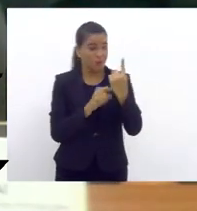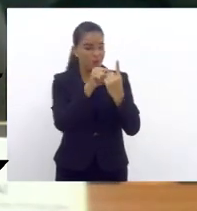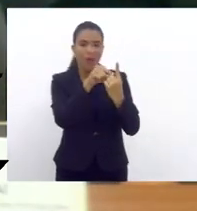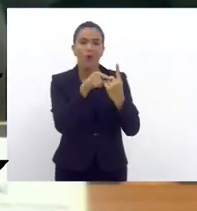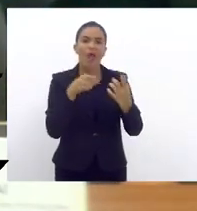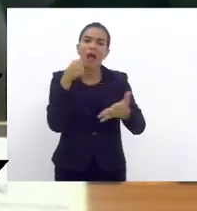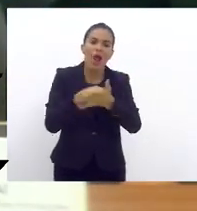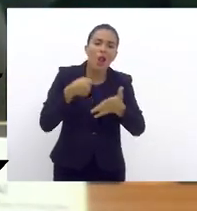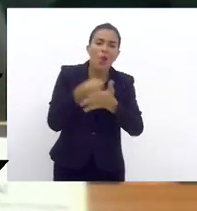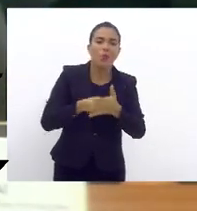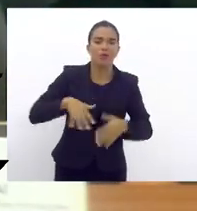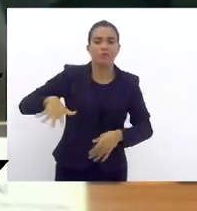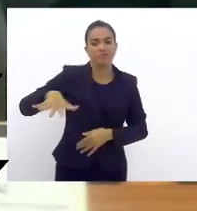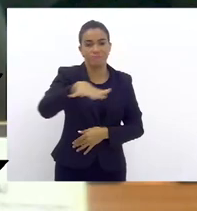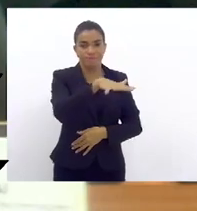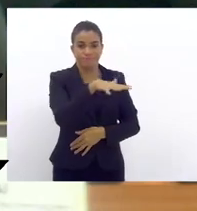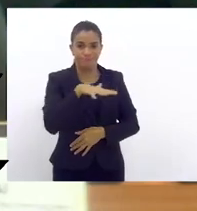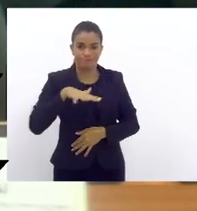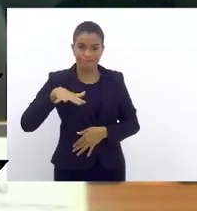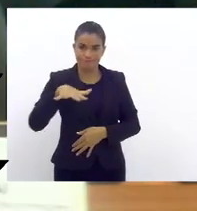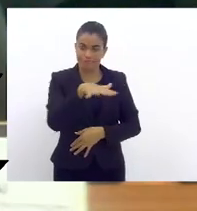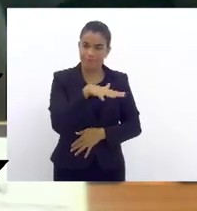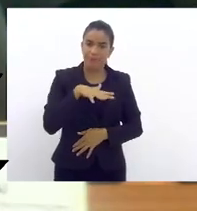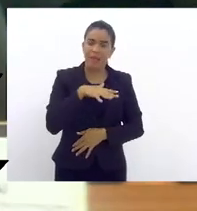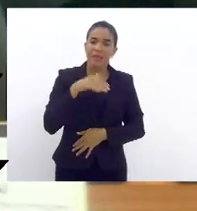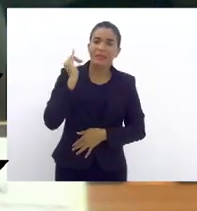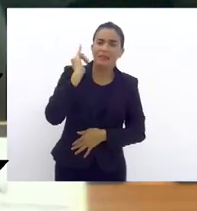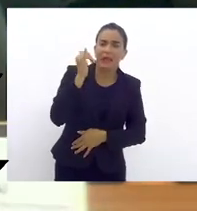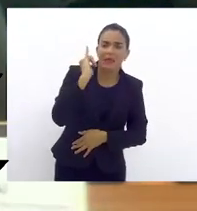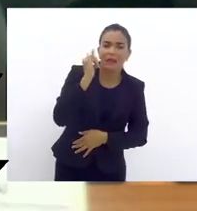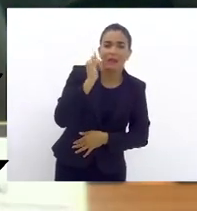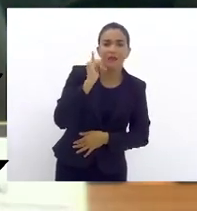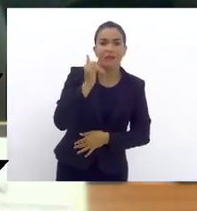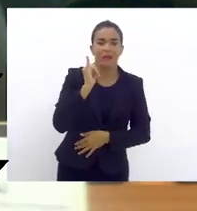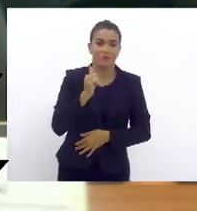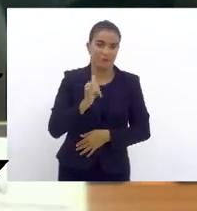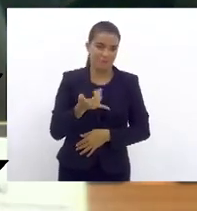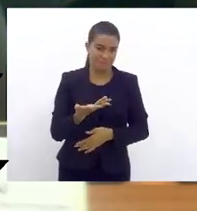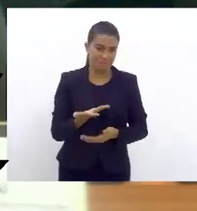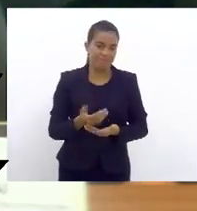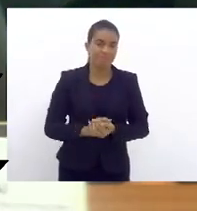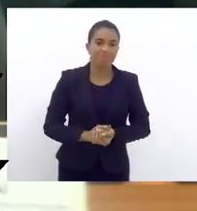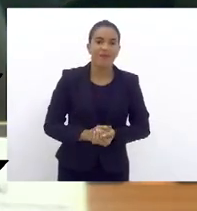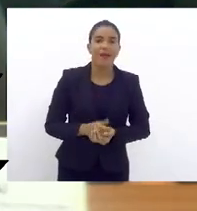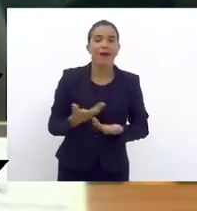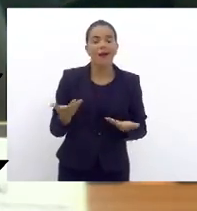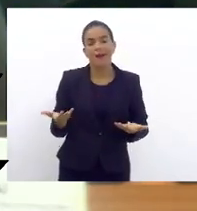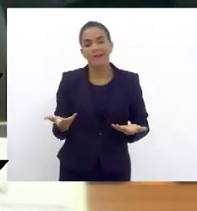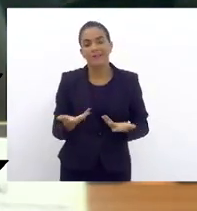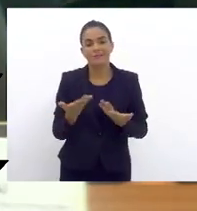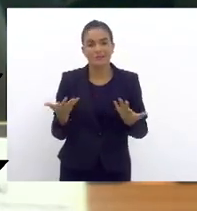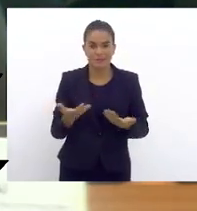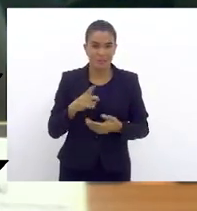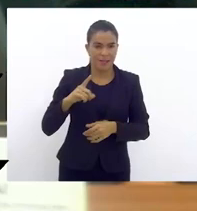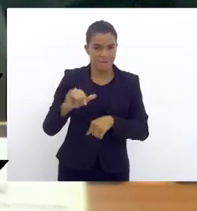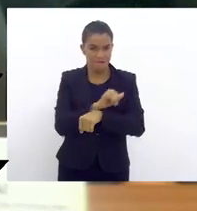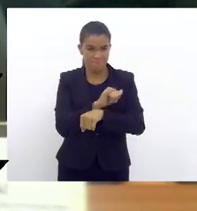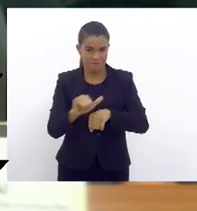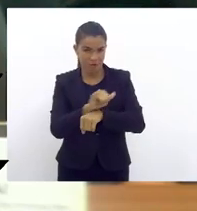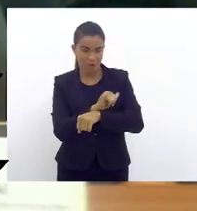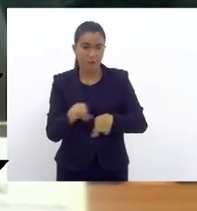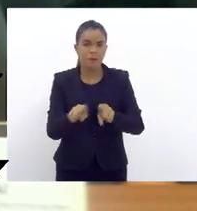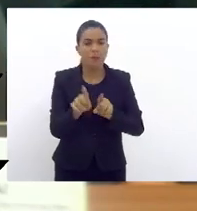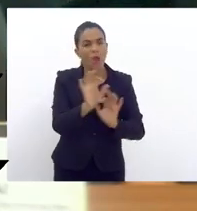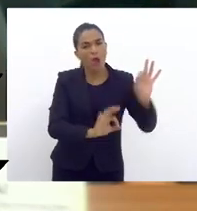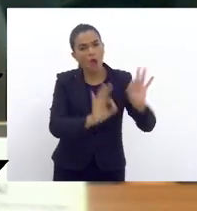a luta pelo campo da da narrativa pelo estabelecimento do simbólico né a forma de